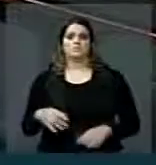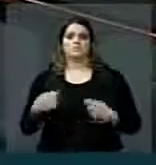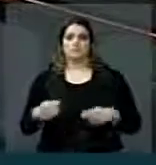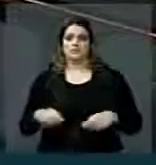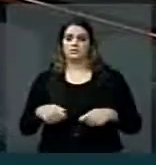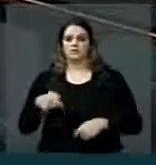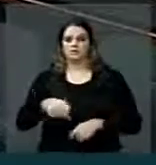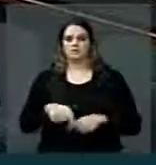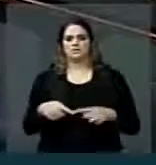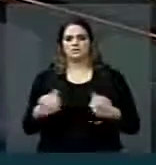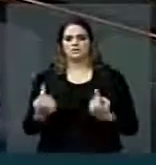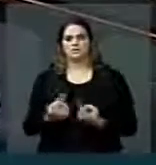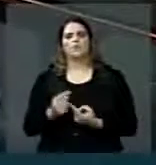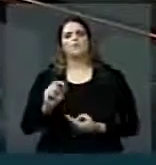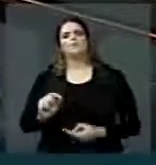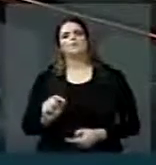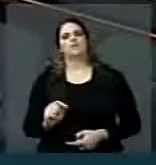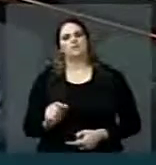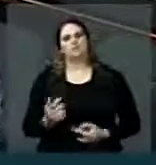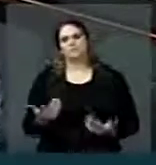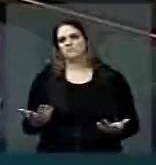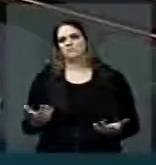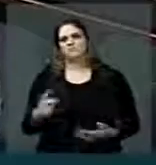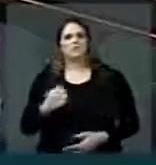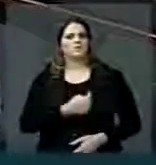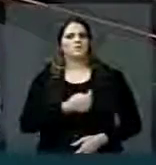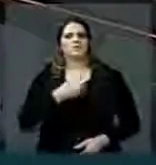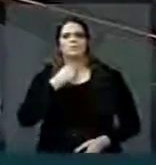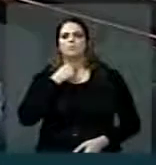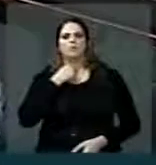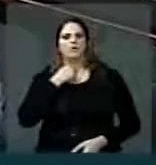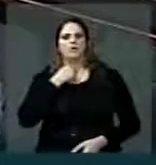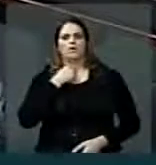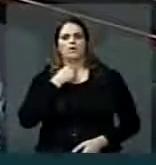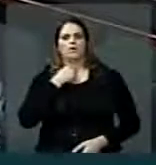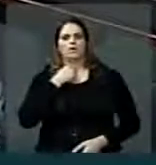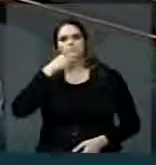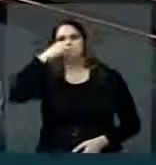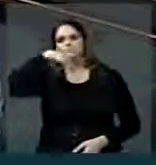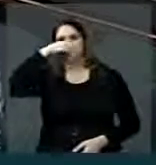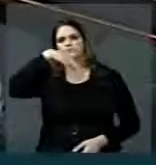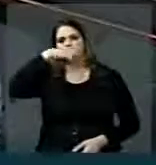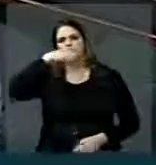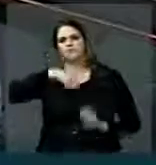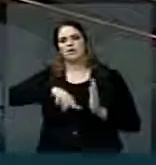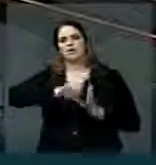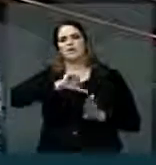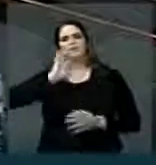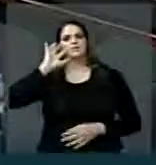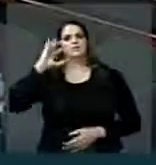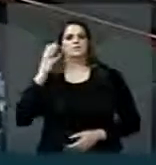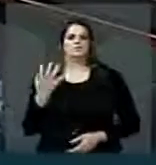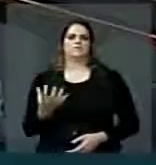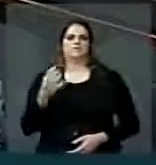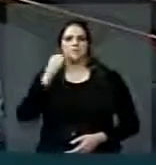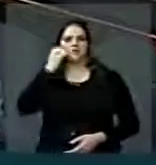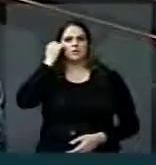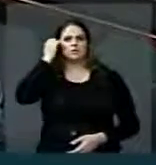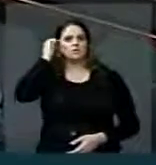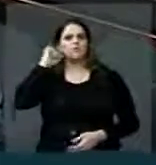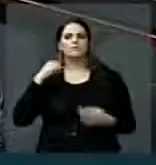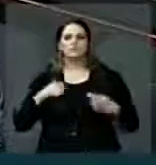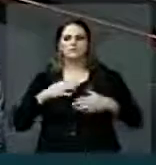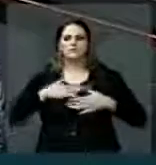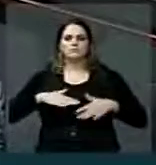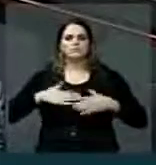audiência, para mim, foi dizer, olha, nós não podemos precipitar a nossa contribuição, senão ela ficar aquém